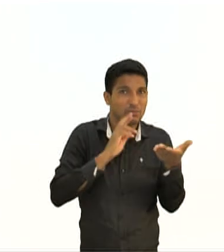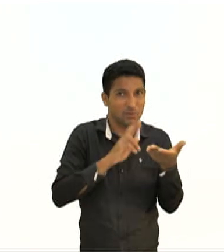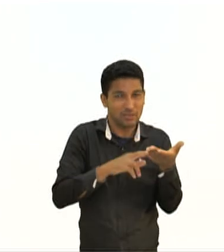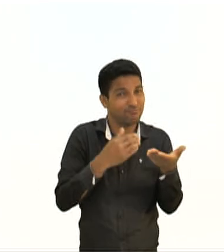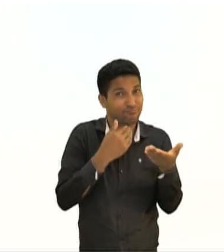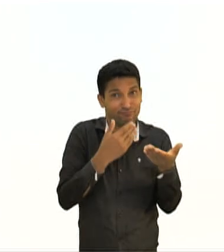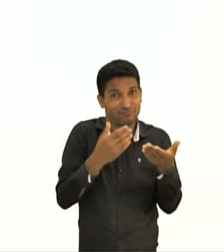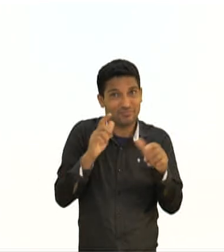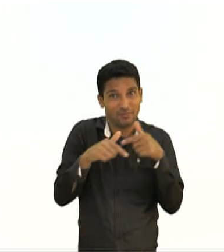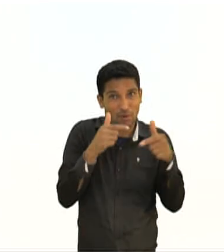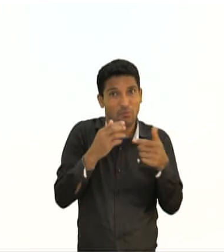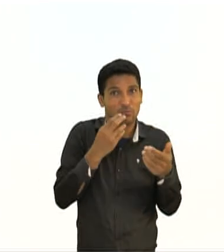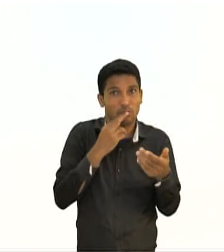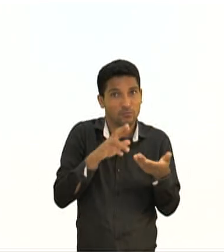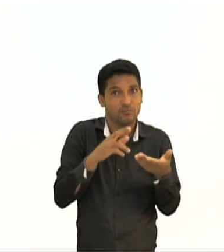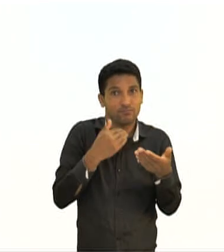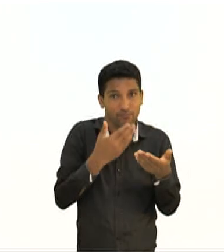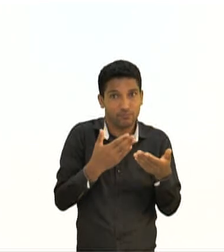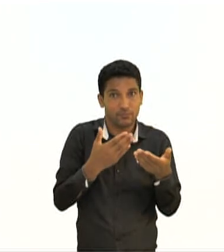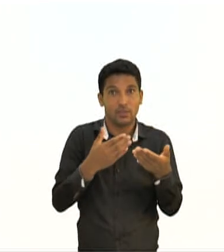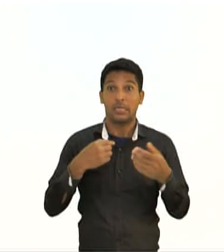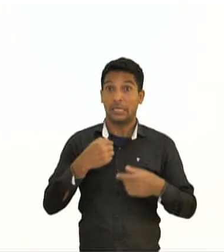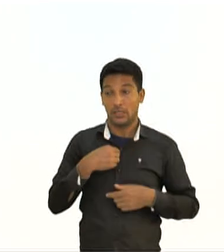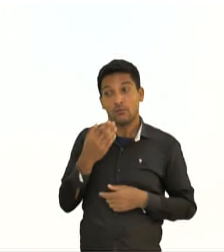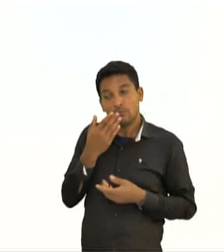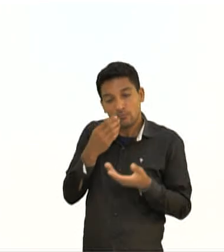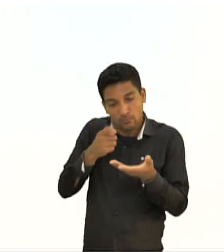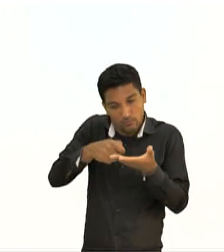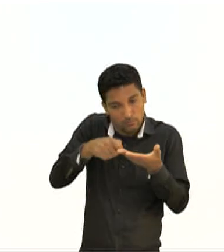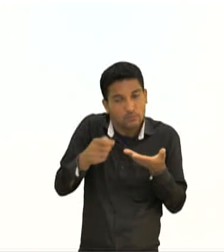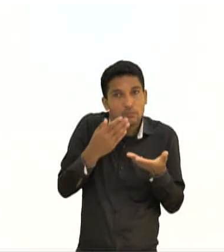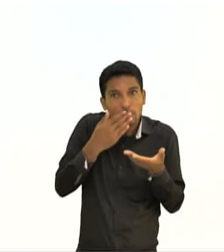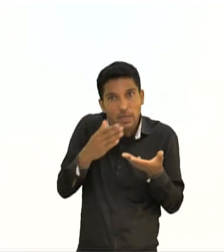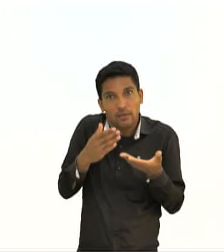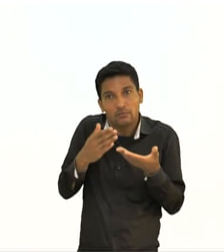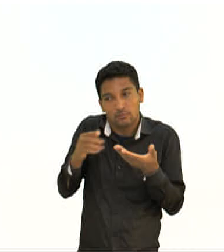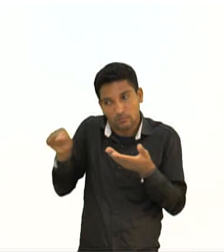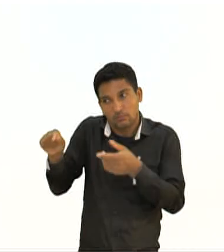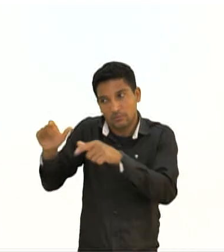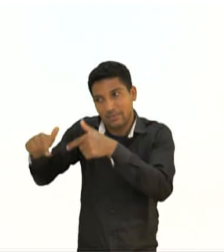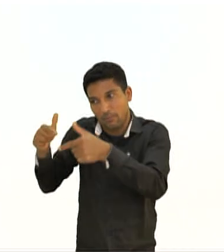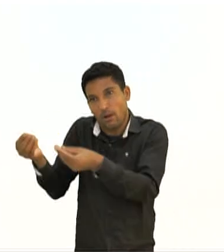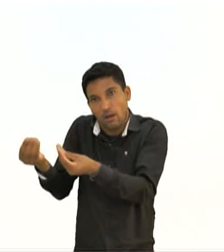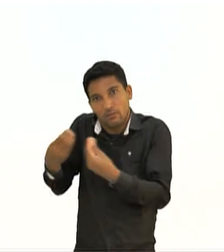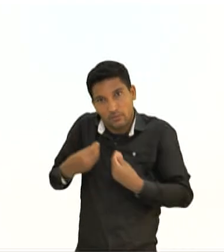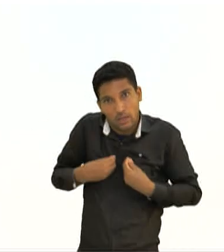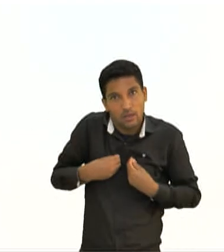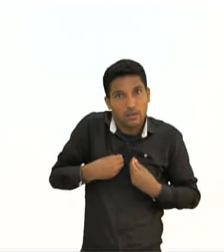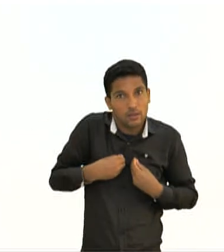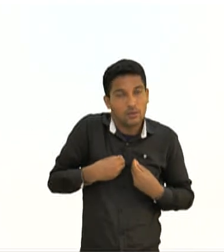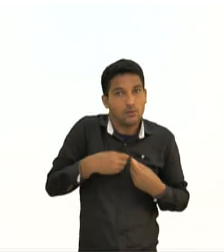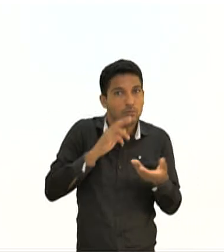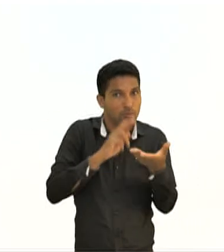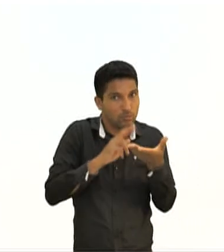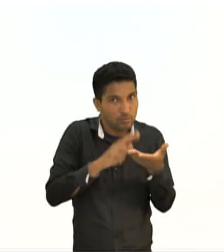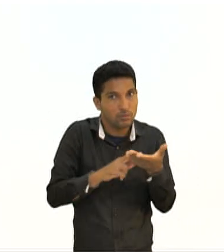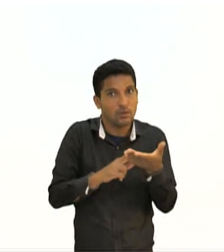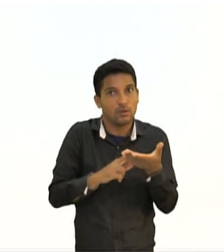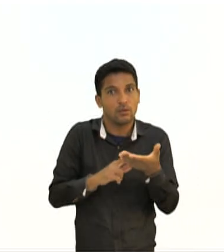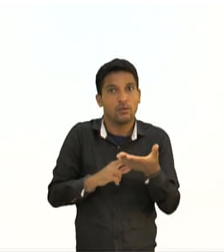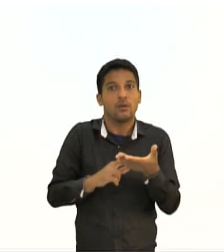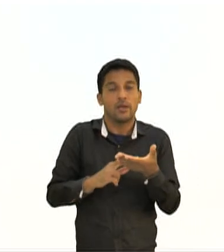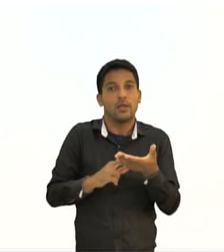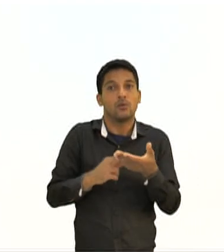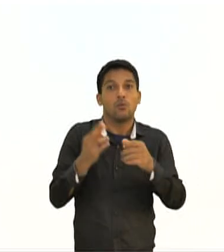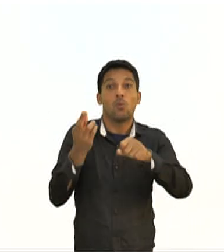trabalhos para aprender mais e recuperar minhas notas. Agradeço muito a sua compreensão e assino. Então, observe que tem